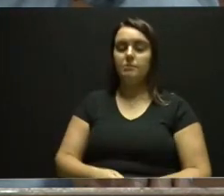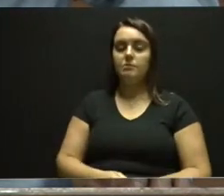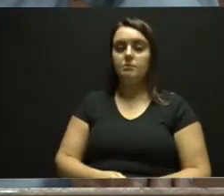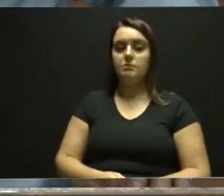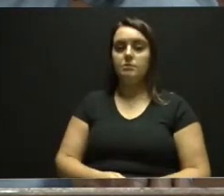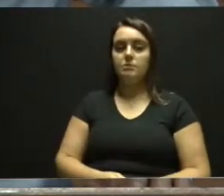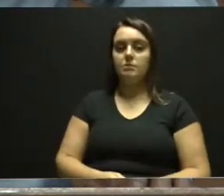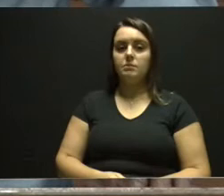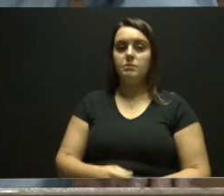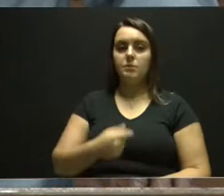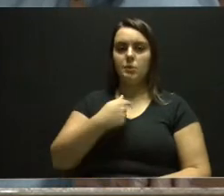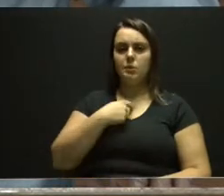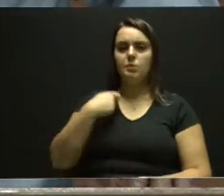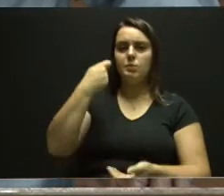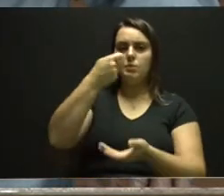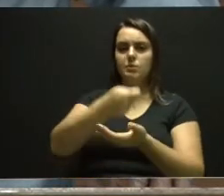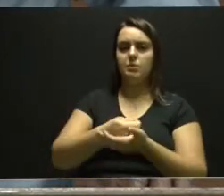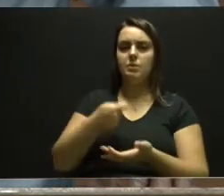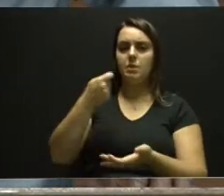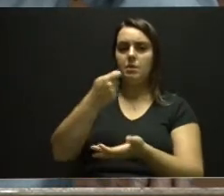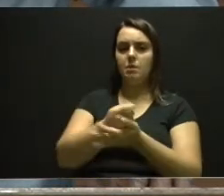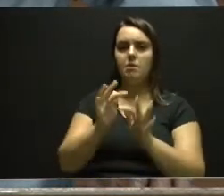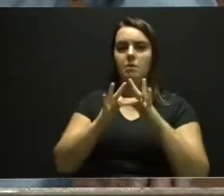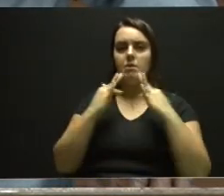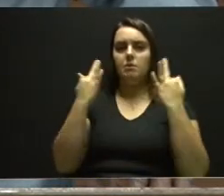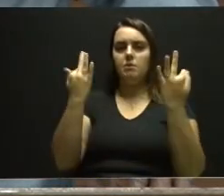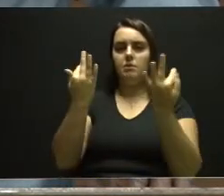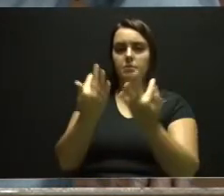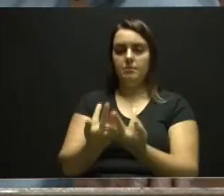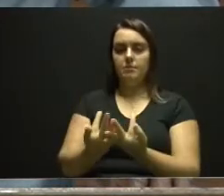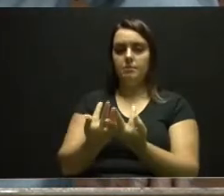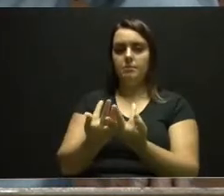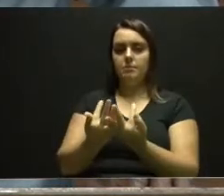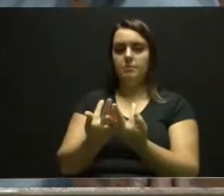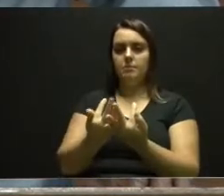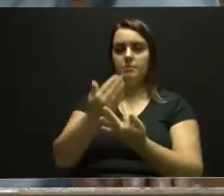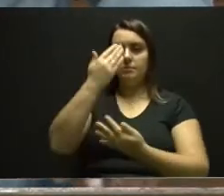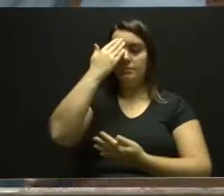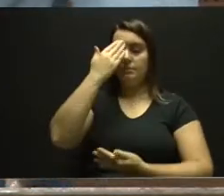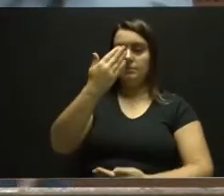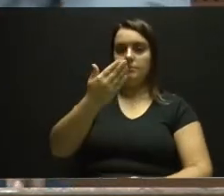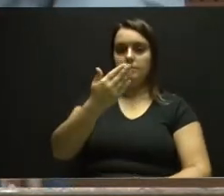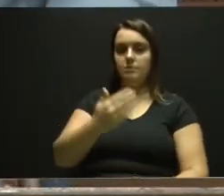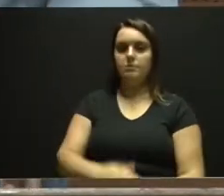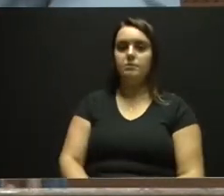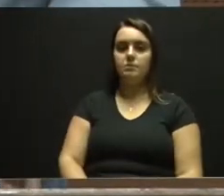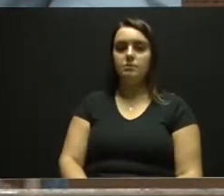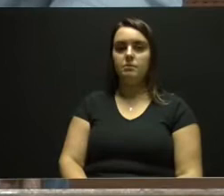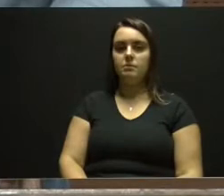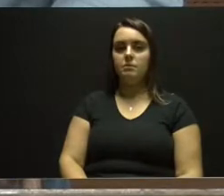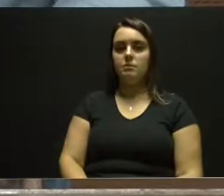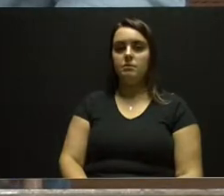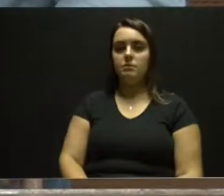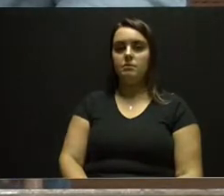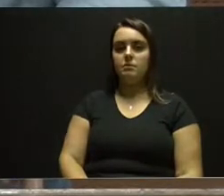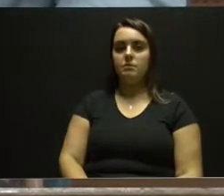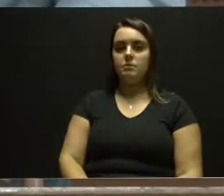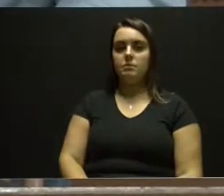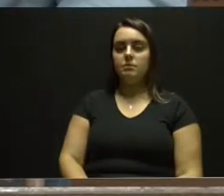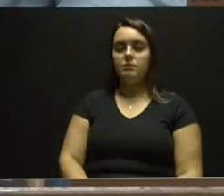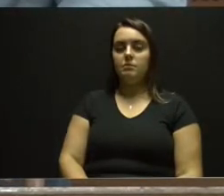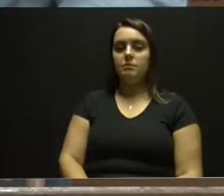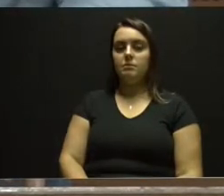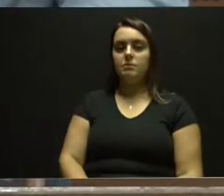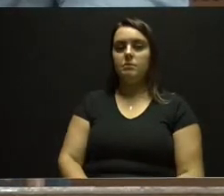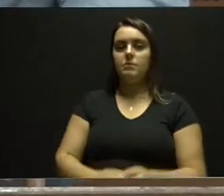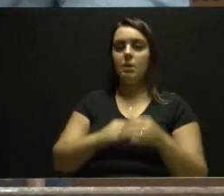incentivo da minha família graças à as parcerias